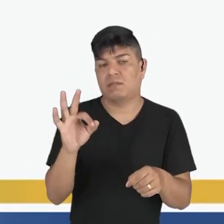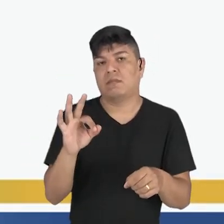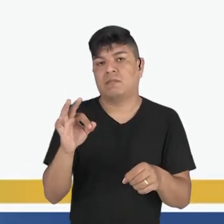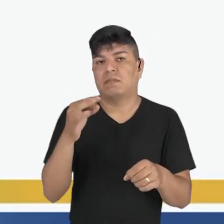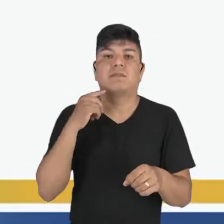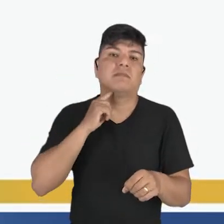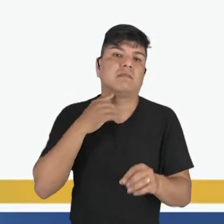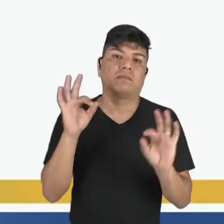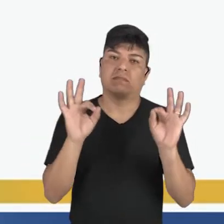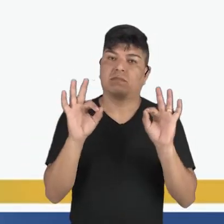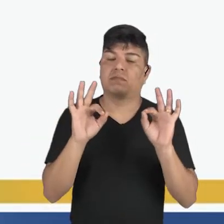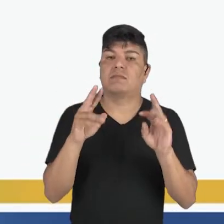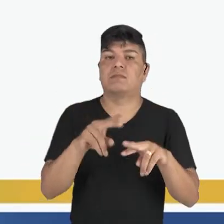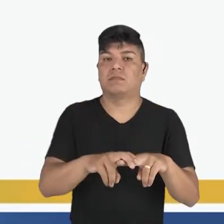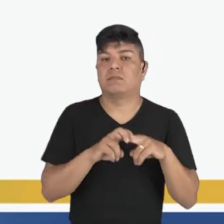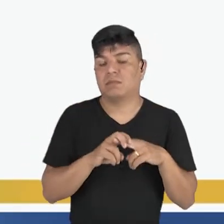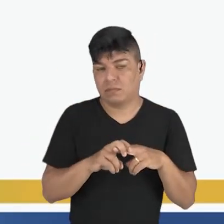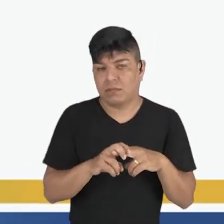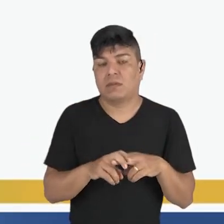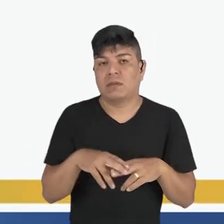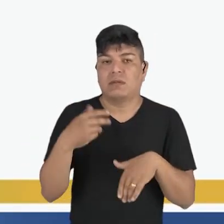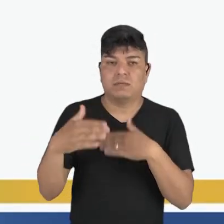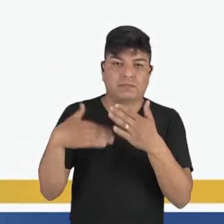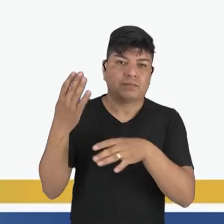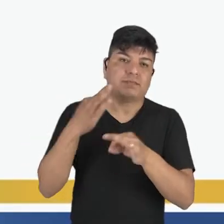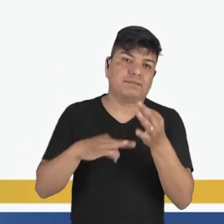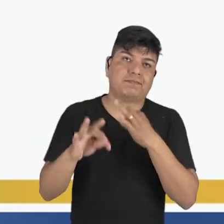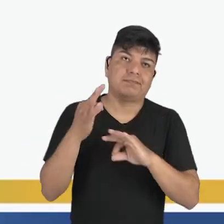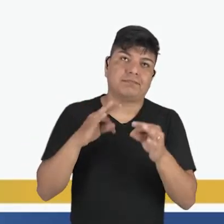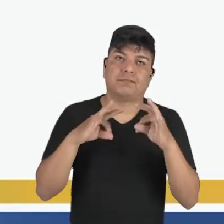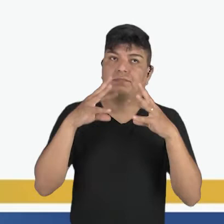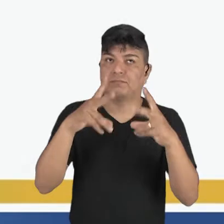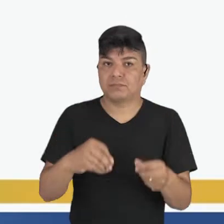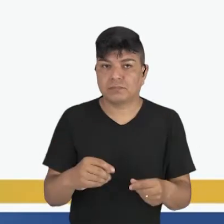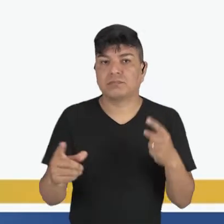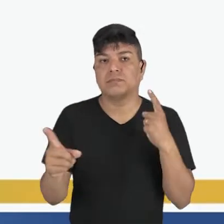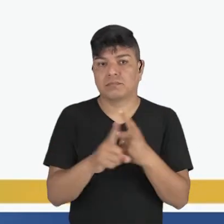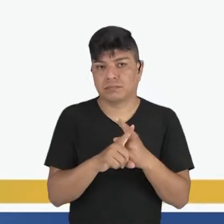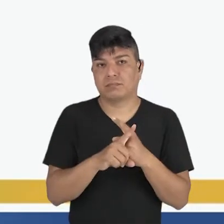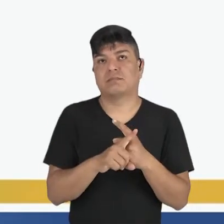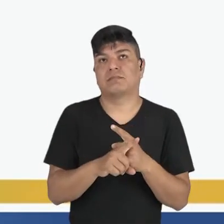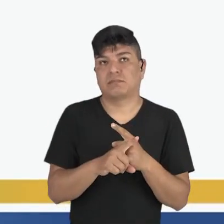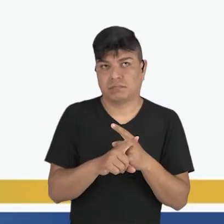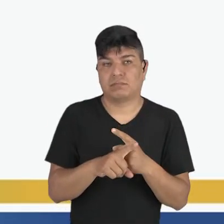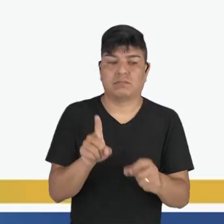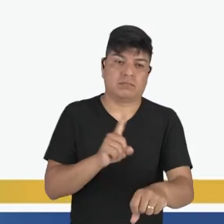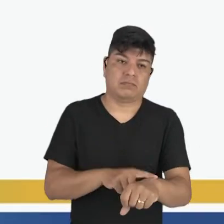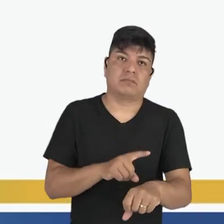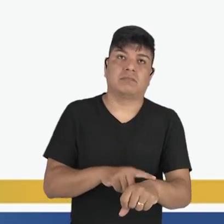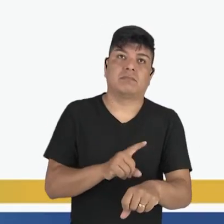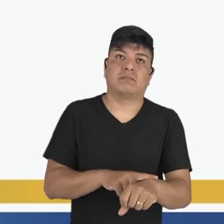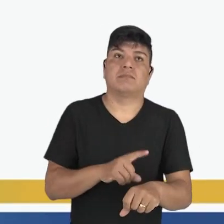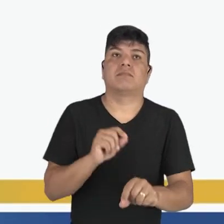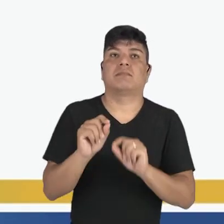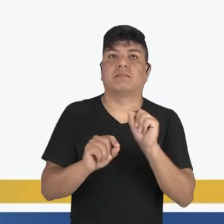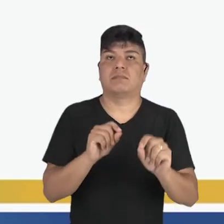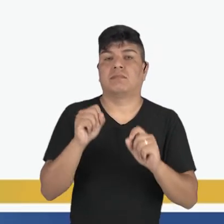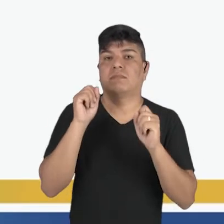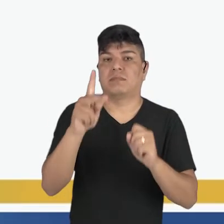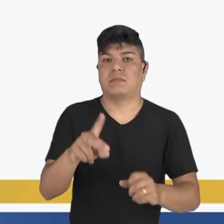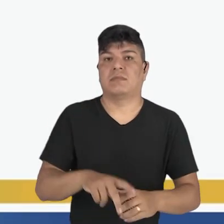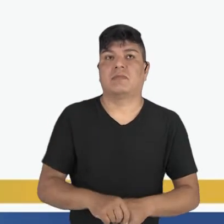e não emitem poluição, tá? Então, esses avanços atingem todo mundo nesse ponto muito importante do transporte,